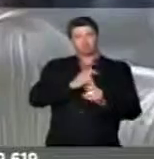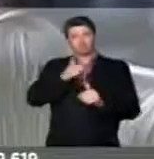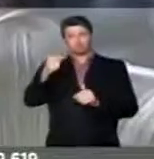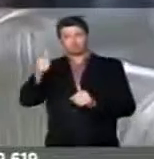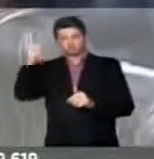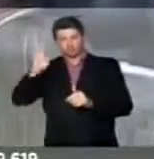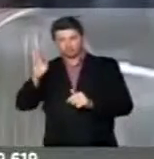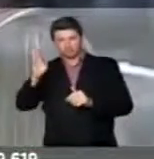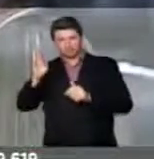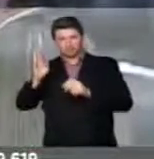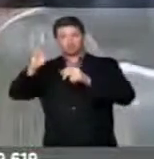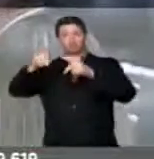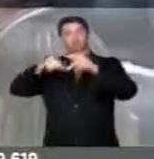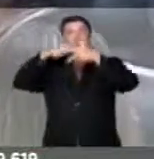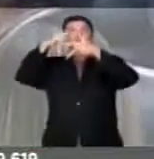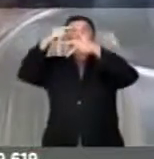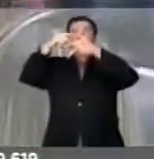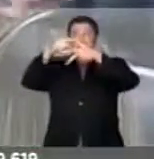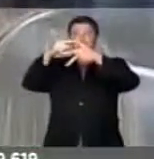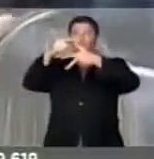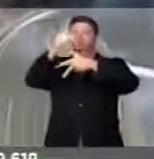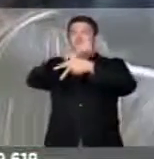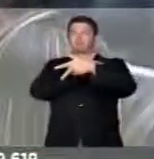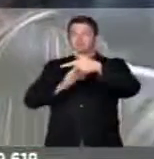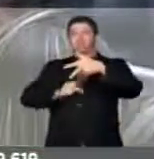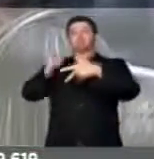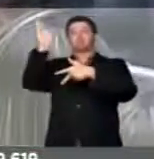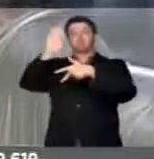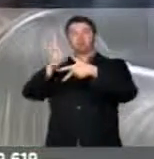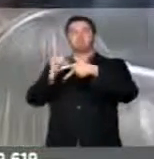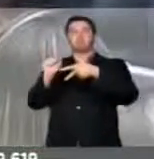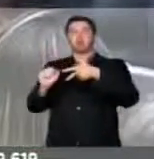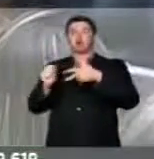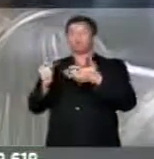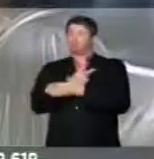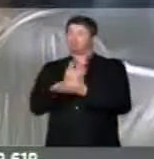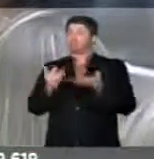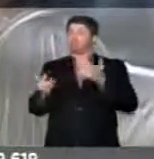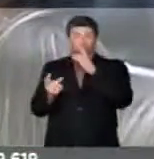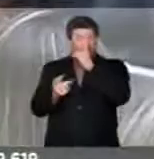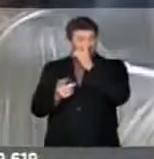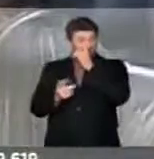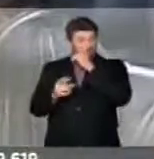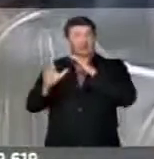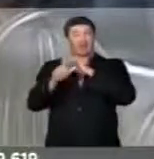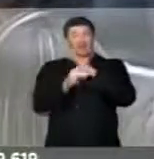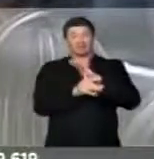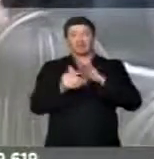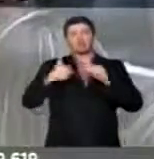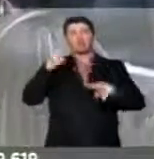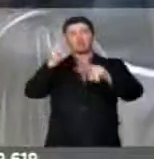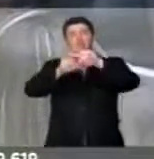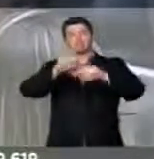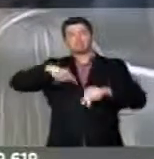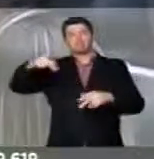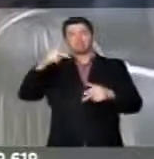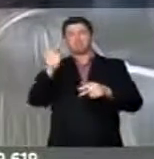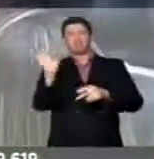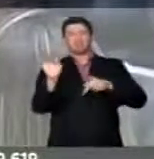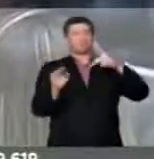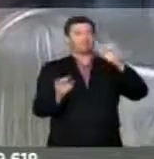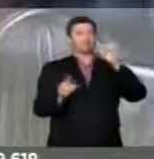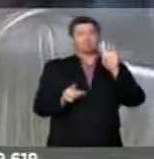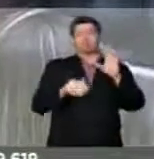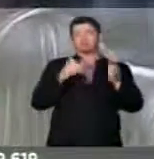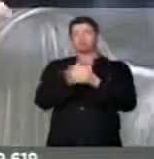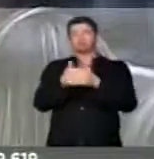vice-presidente da República, mas na real, presidente da República. Eu quero todos os ladrões da cadeia, seja do PT, do